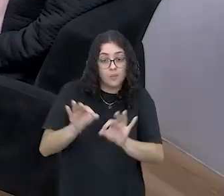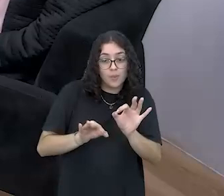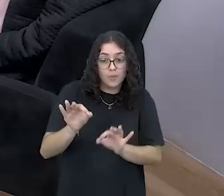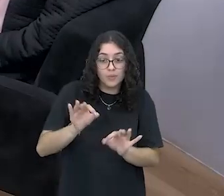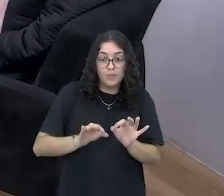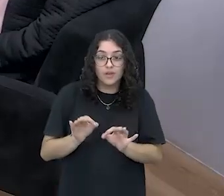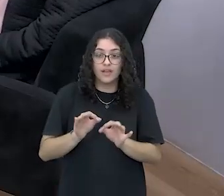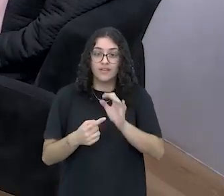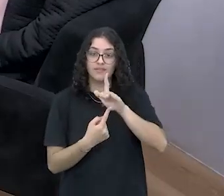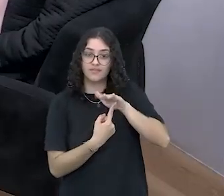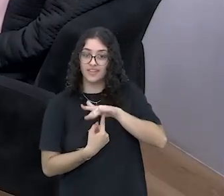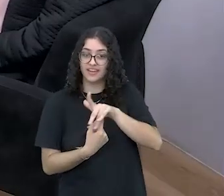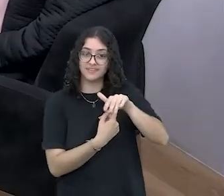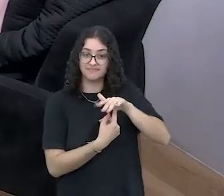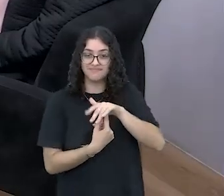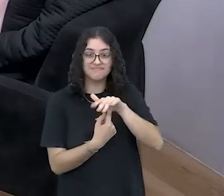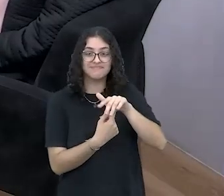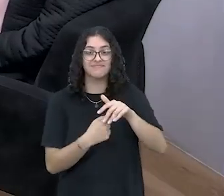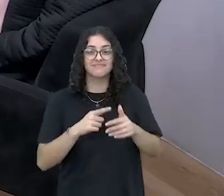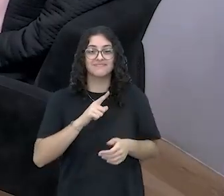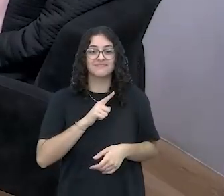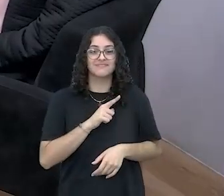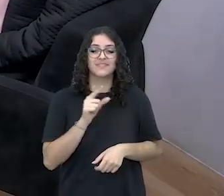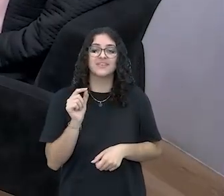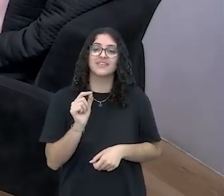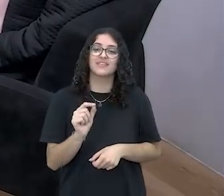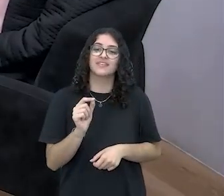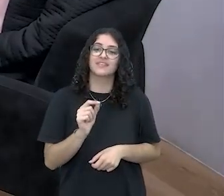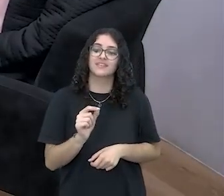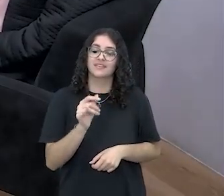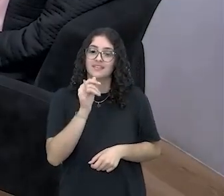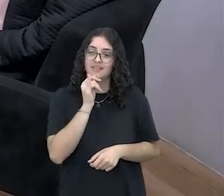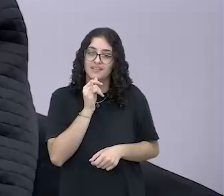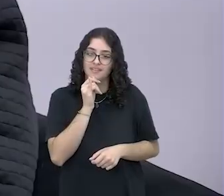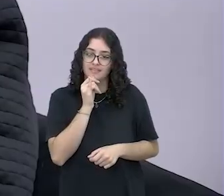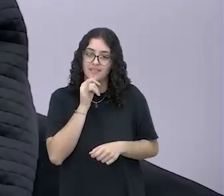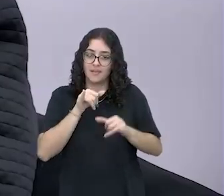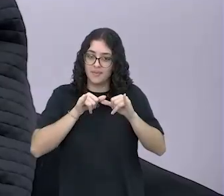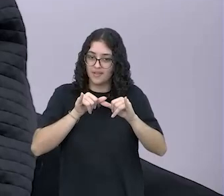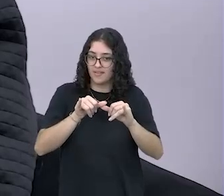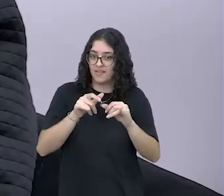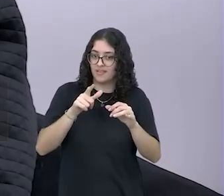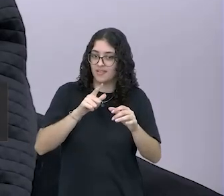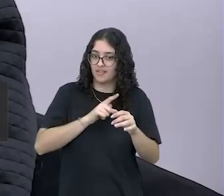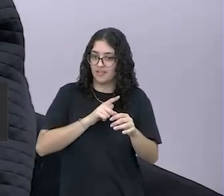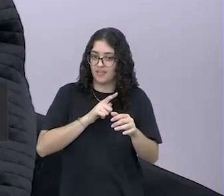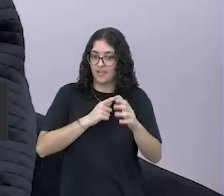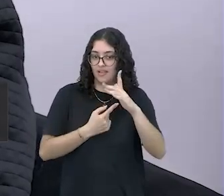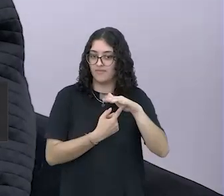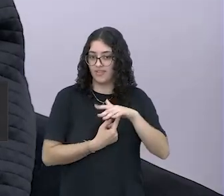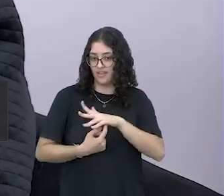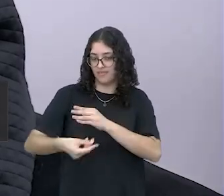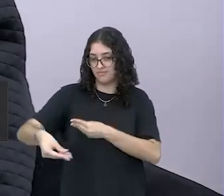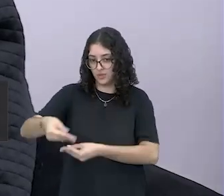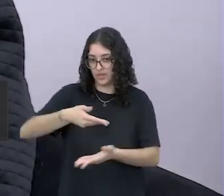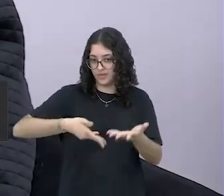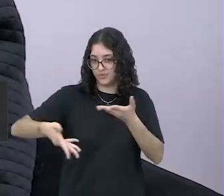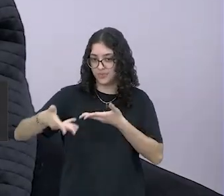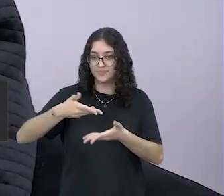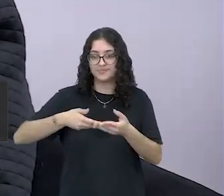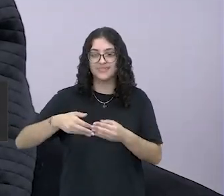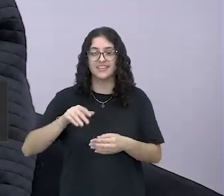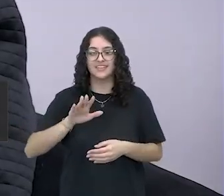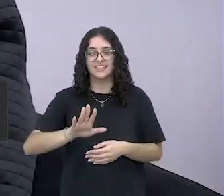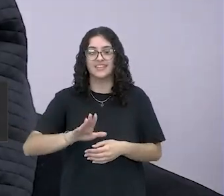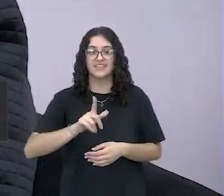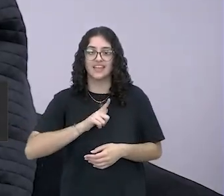dela uma feira. Então tinha lá aqueles pacotinhos de coisa, um supermercado, era supermercado e feira. E aí ela